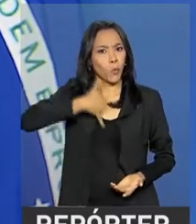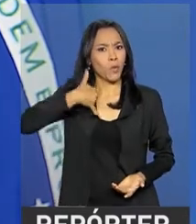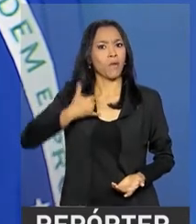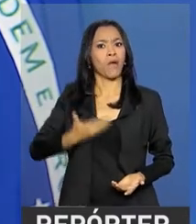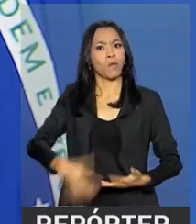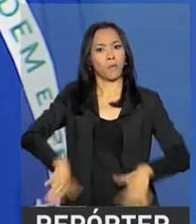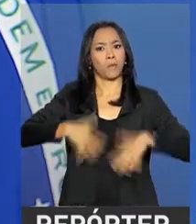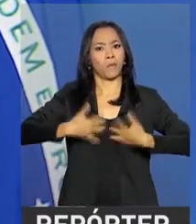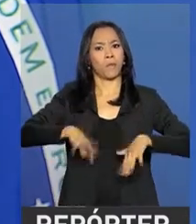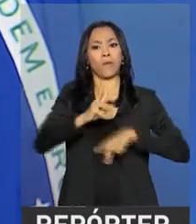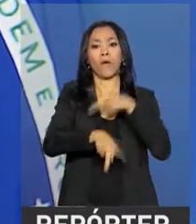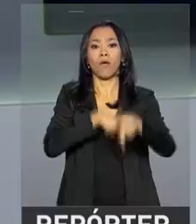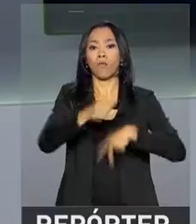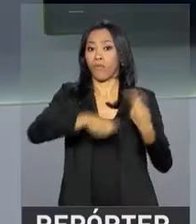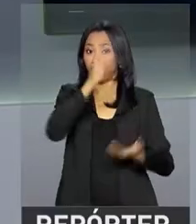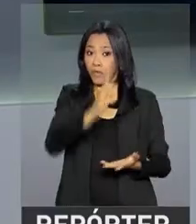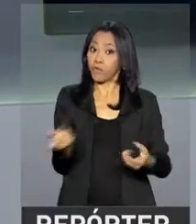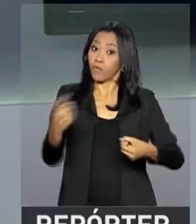brasileiros